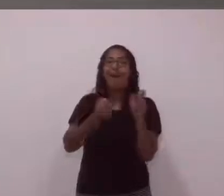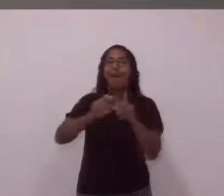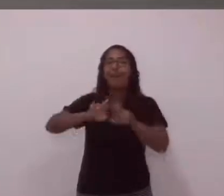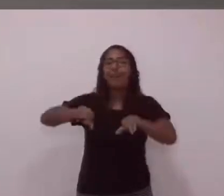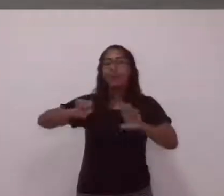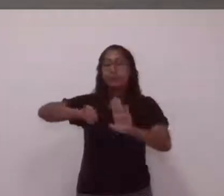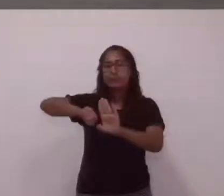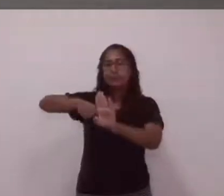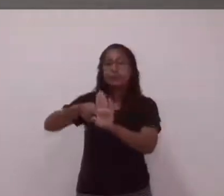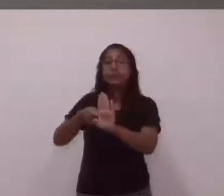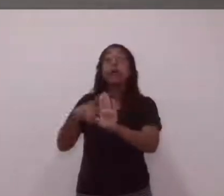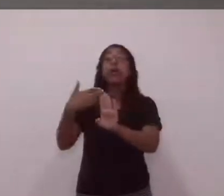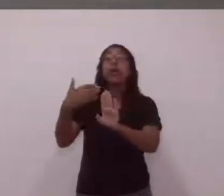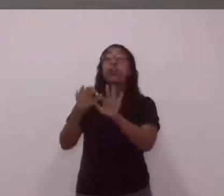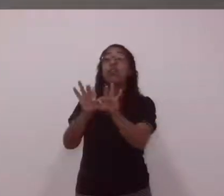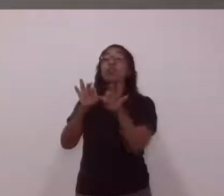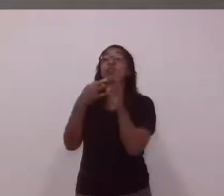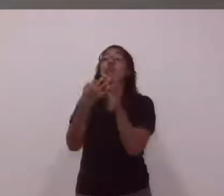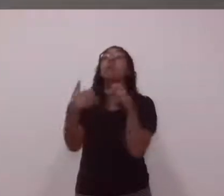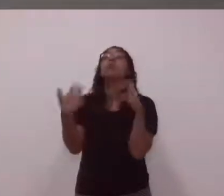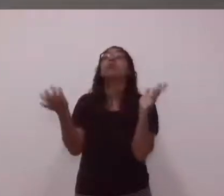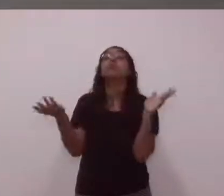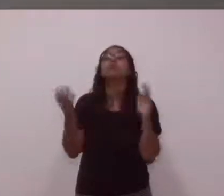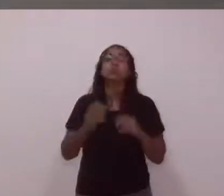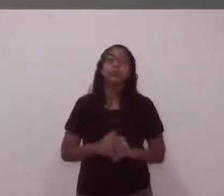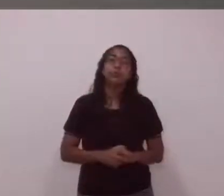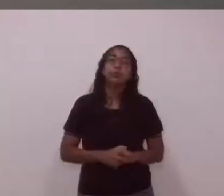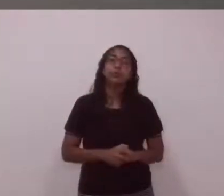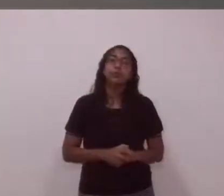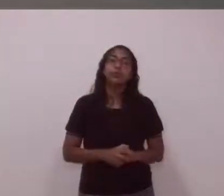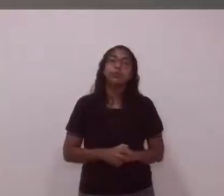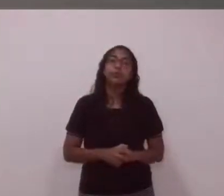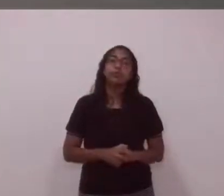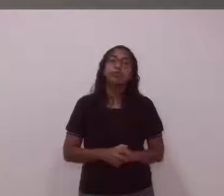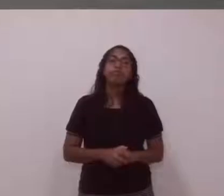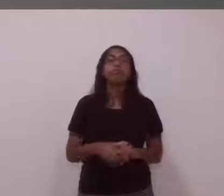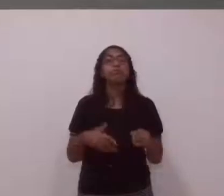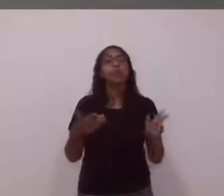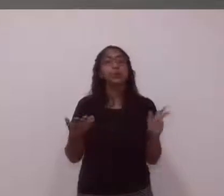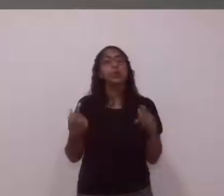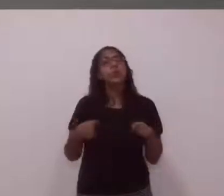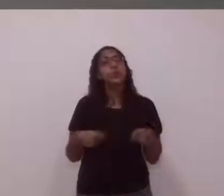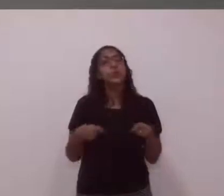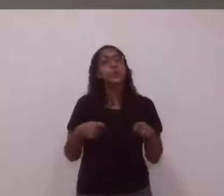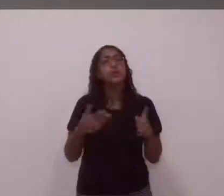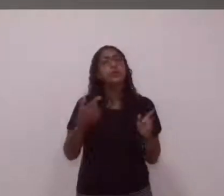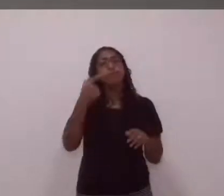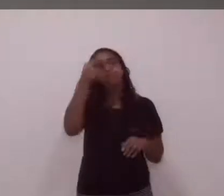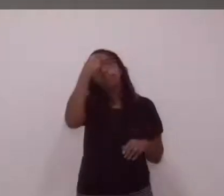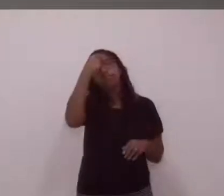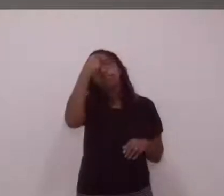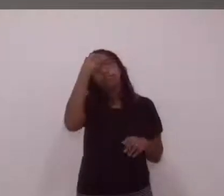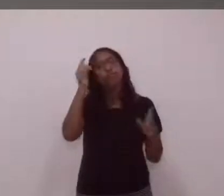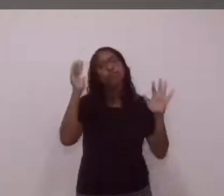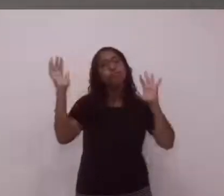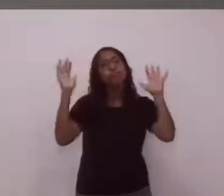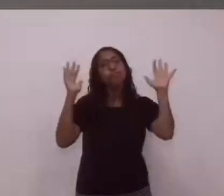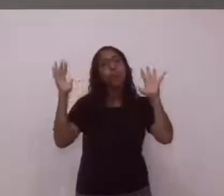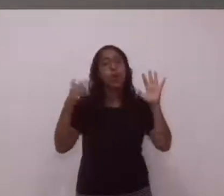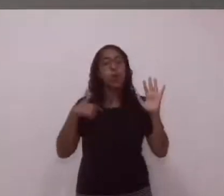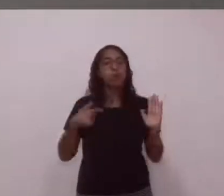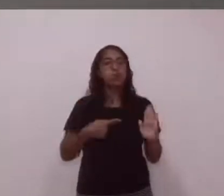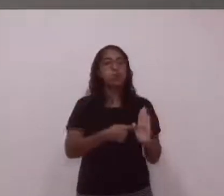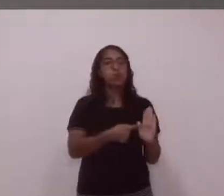vazias para onde vai a família da pessoa então gente vamos ter mais consciência né no que a gente denuncia